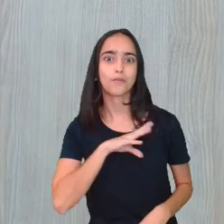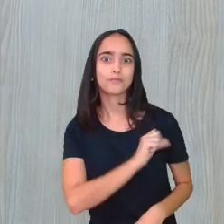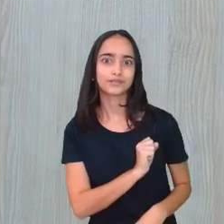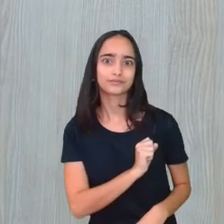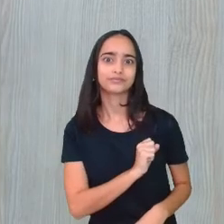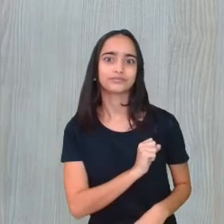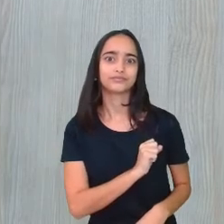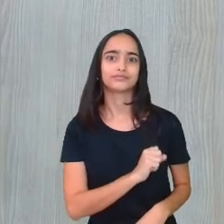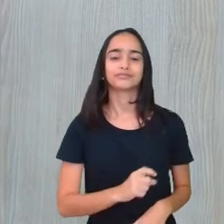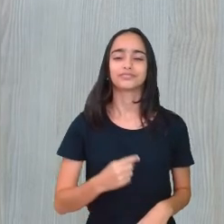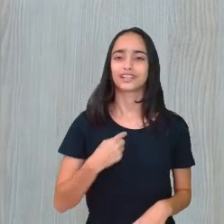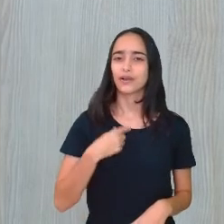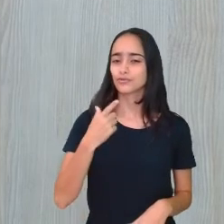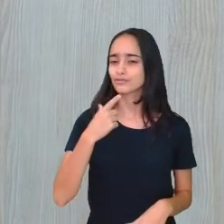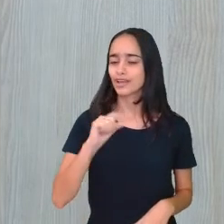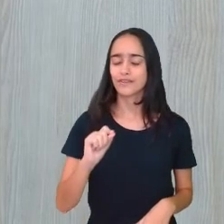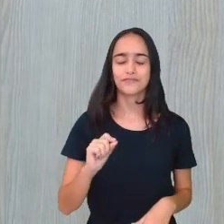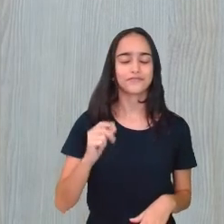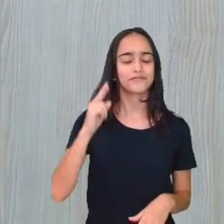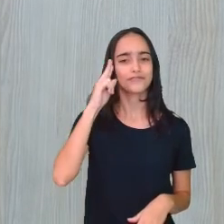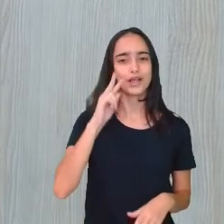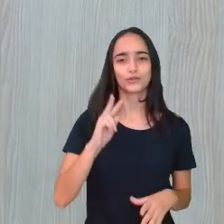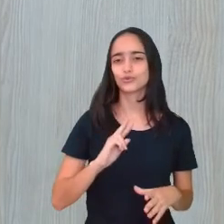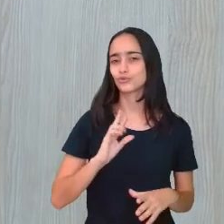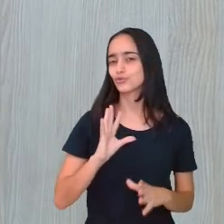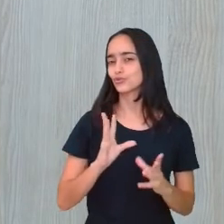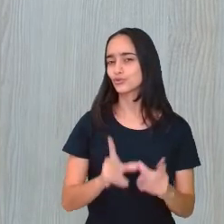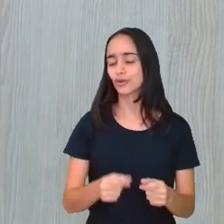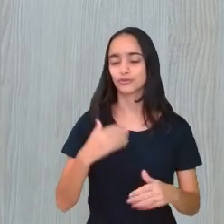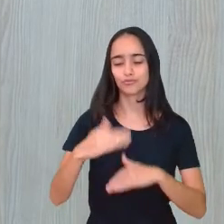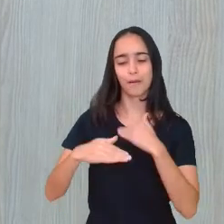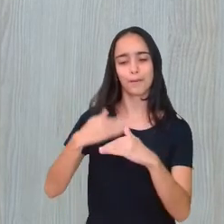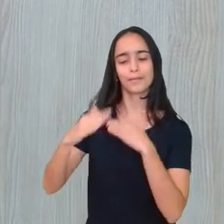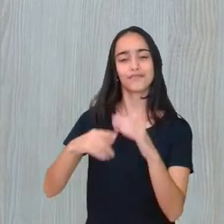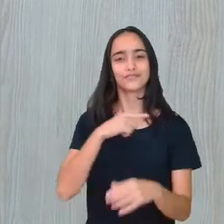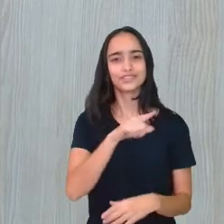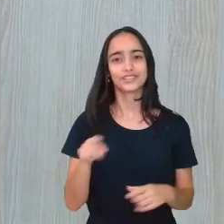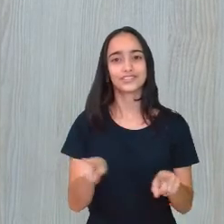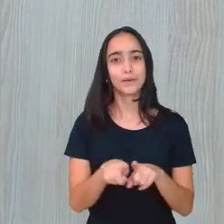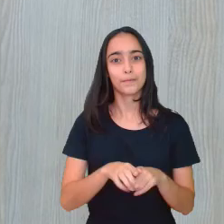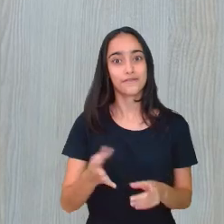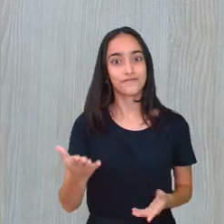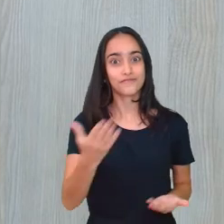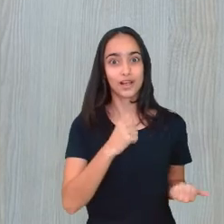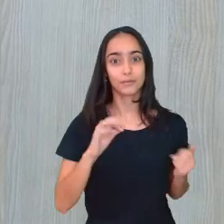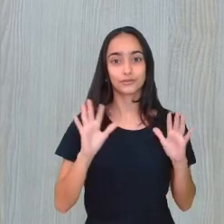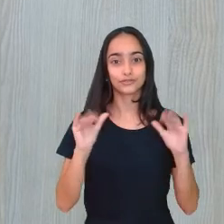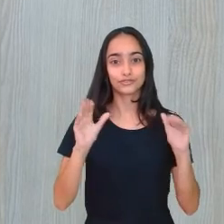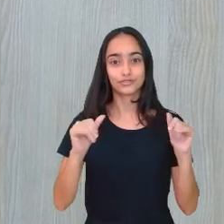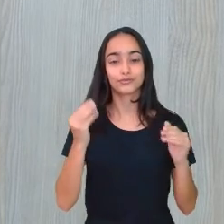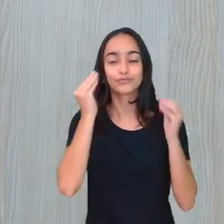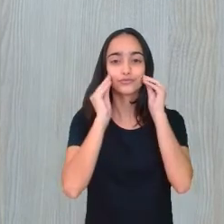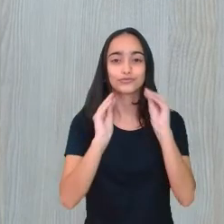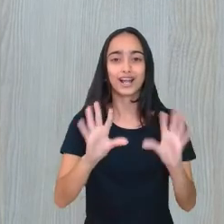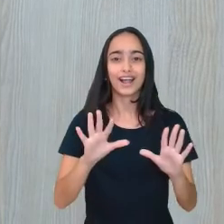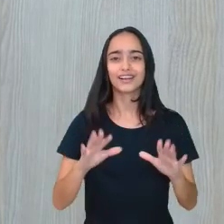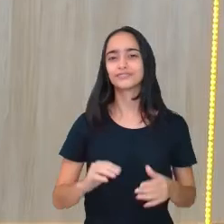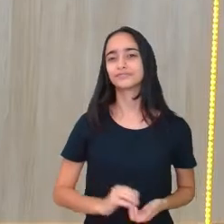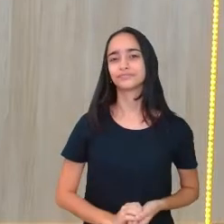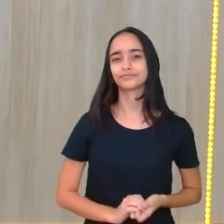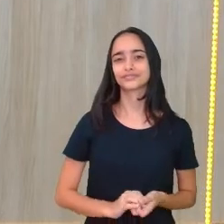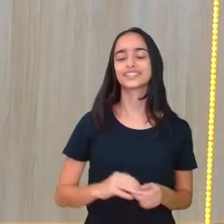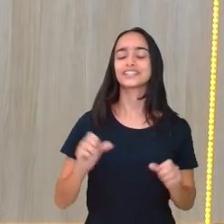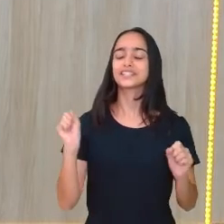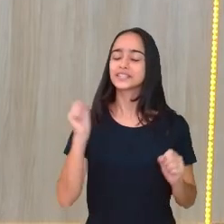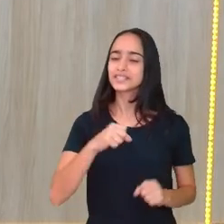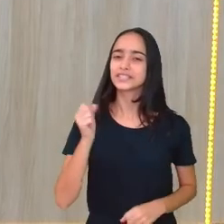amando. Eu saí vendo todos os meus processos e vocês também. Vamos embora. Até a próxima. Beijo. É isso aí,